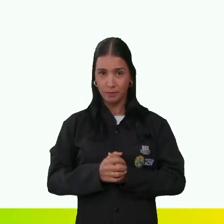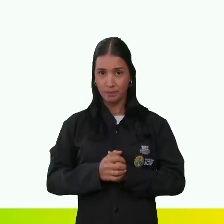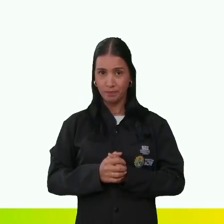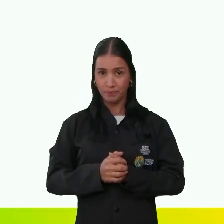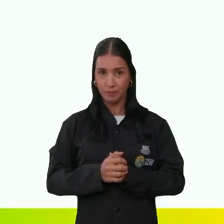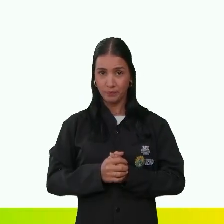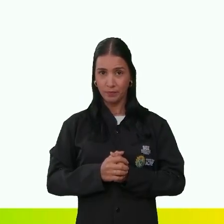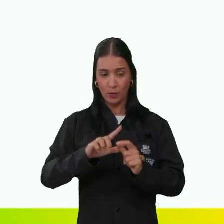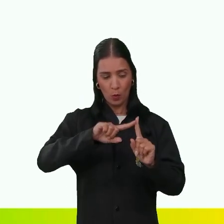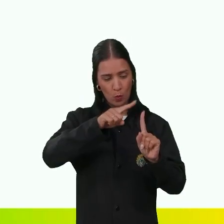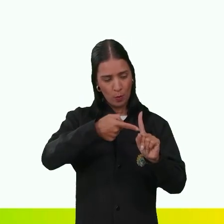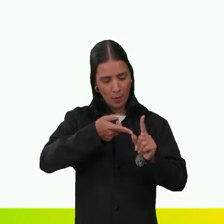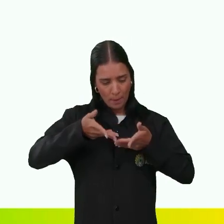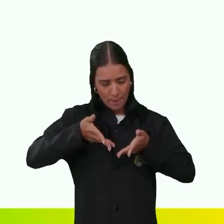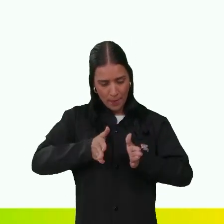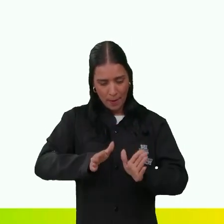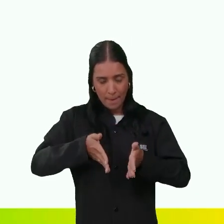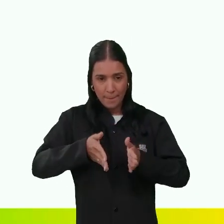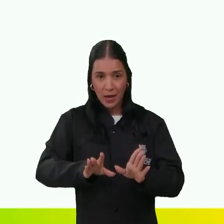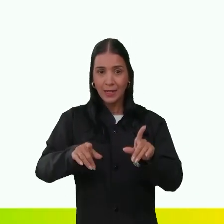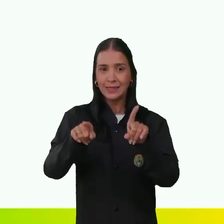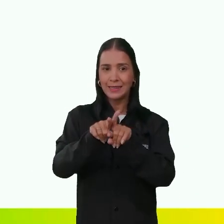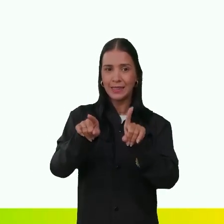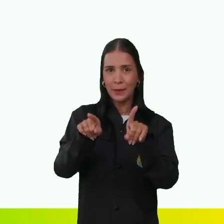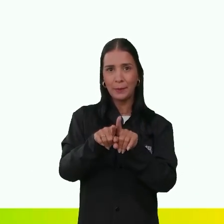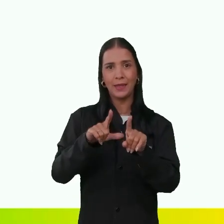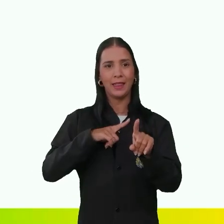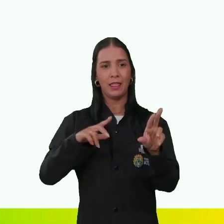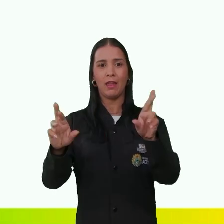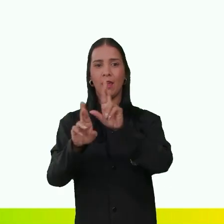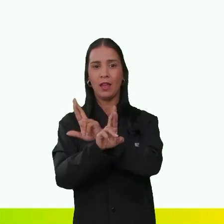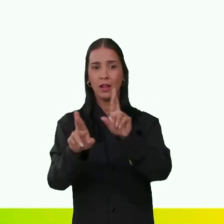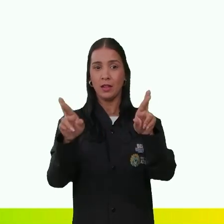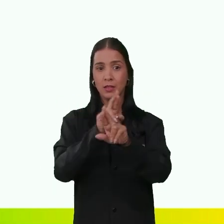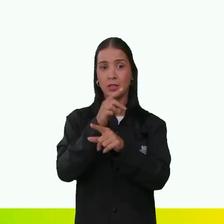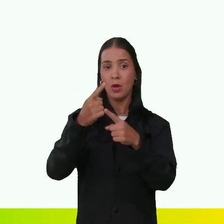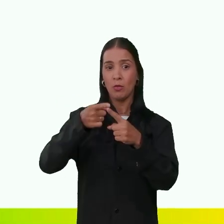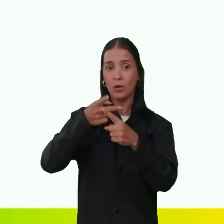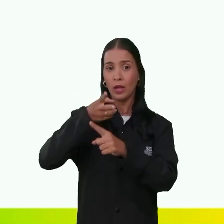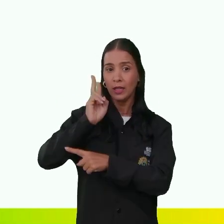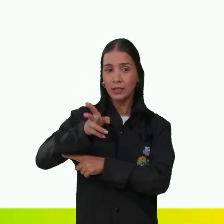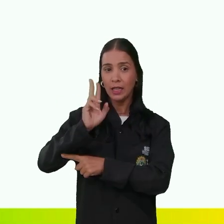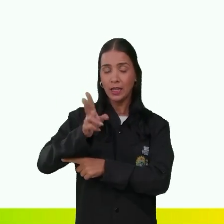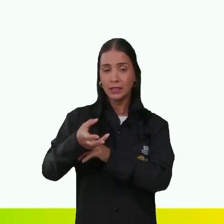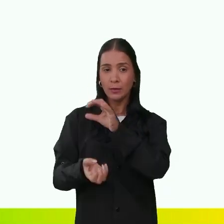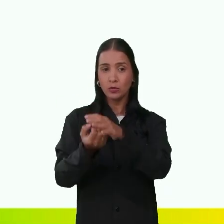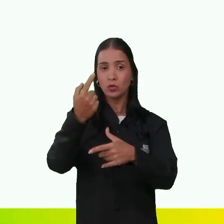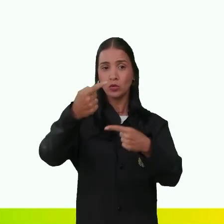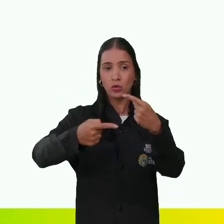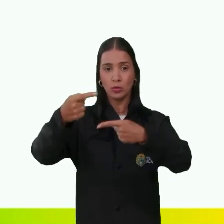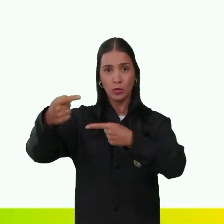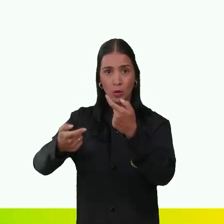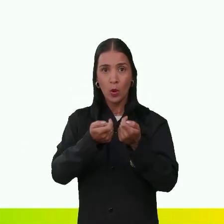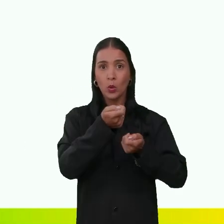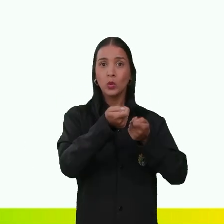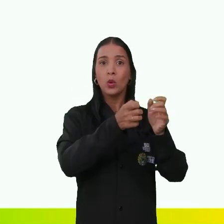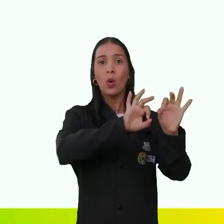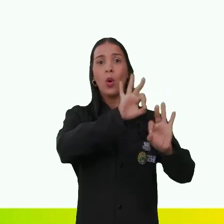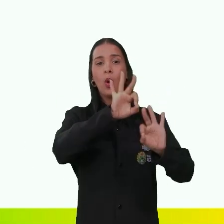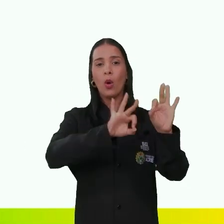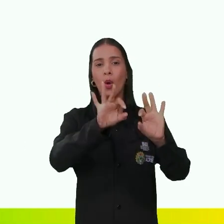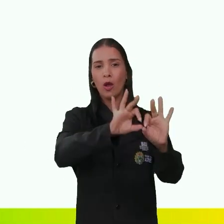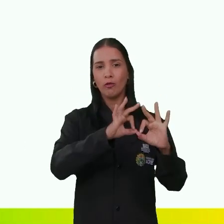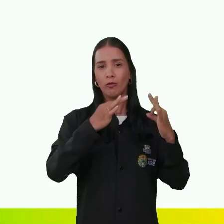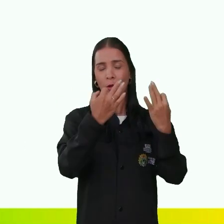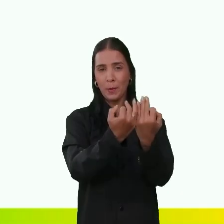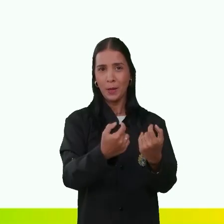com o neomaltesianismo, né? Políticas de planejamento familiar e controle da natalidade são exemplos de como